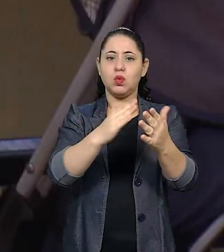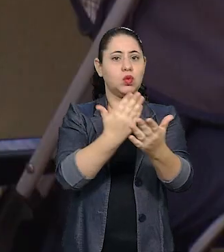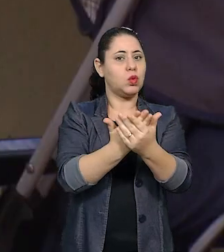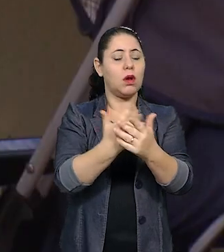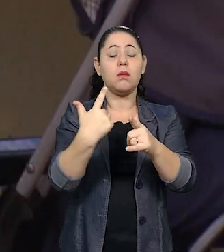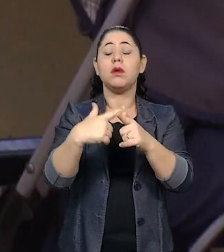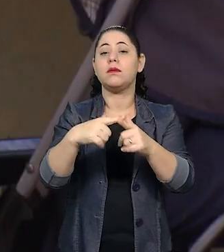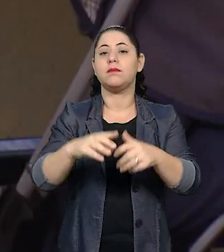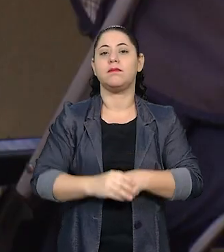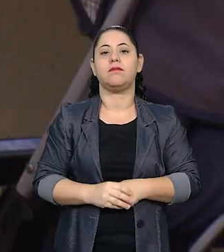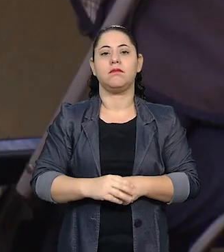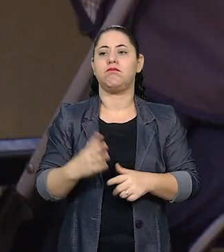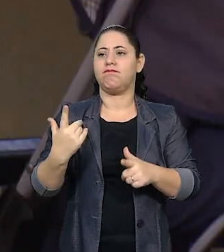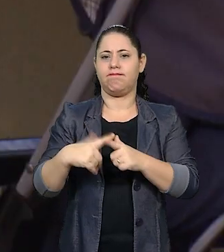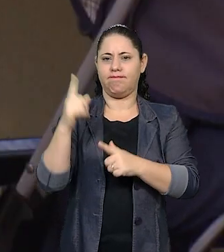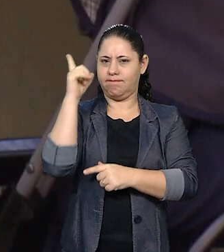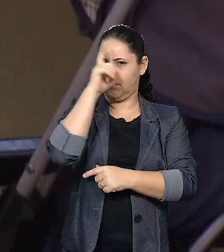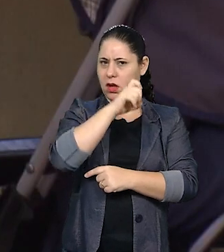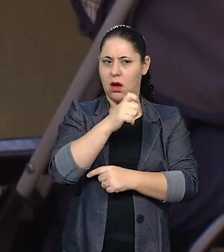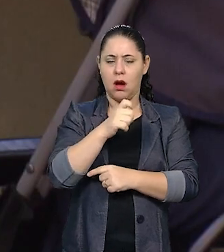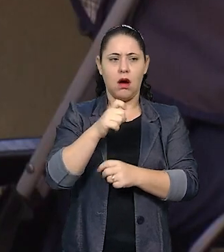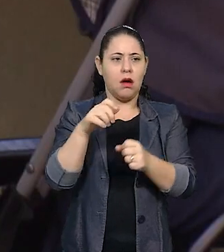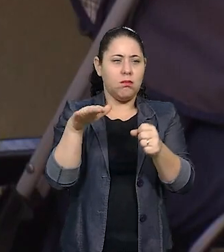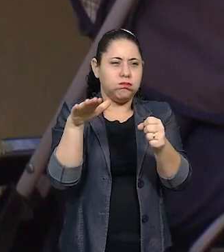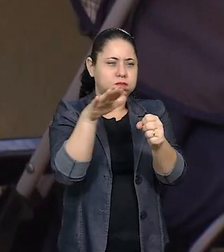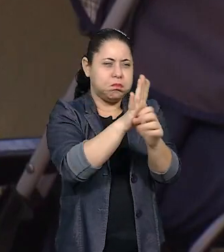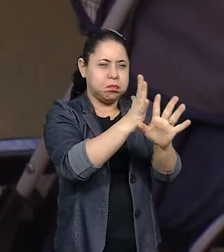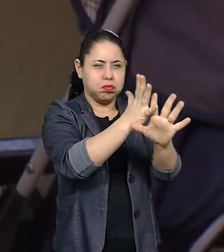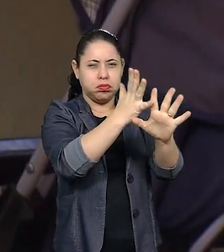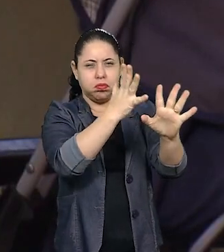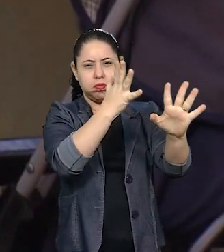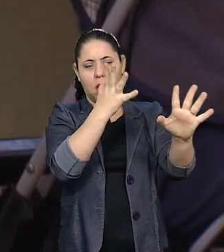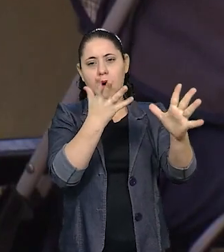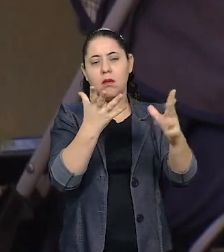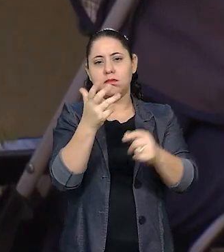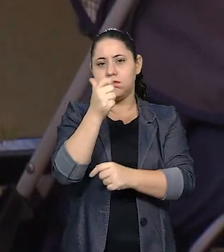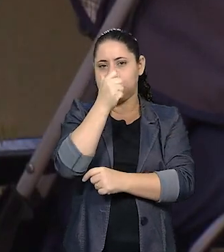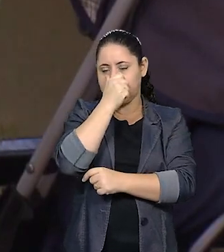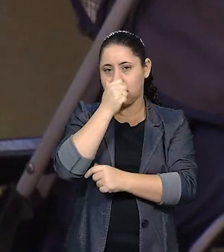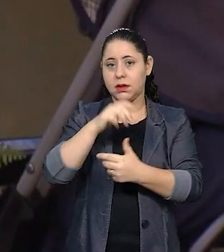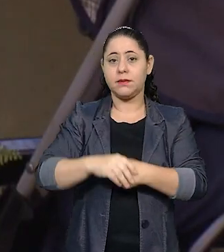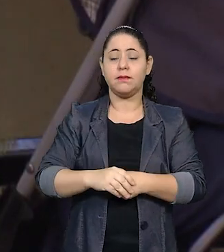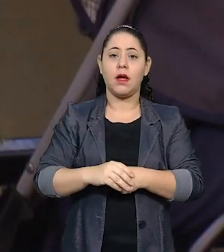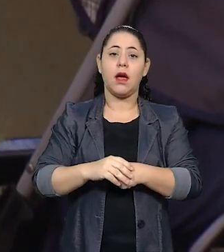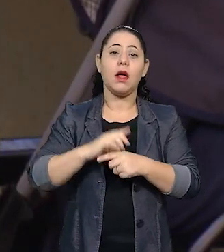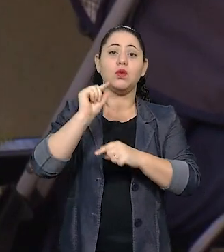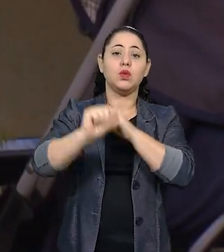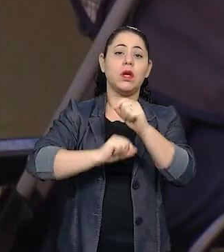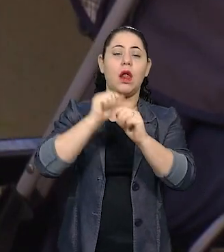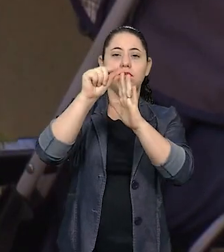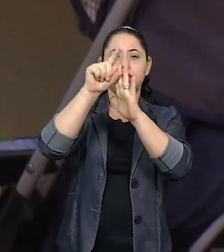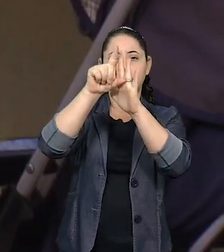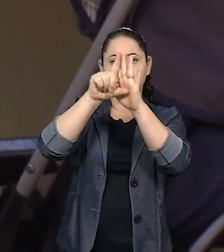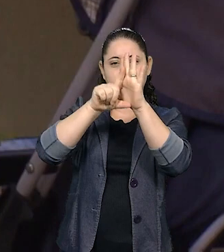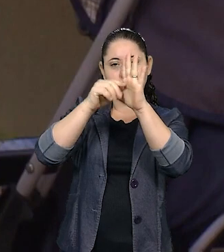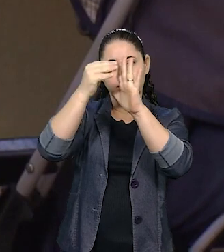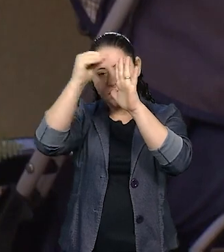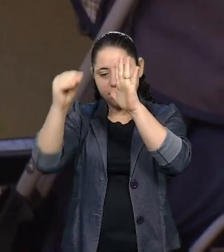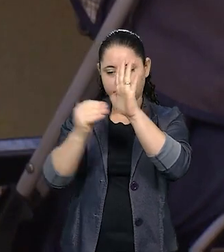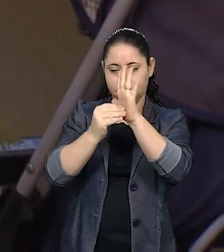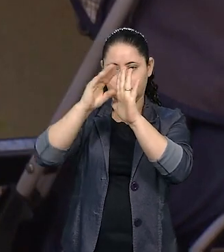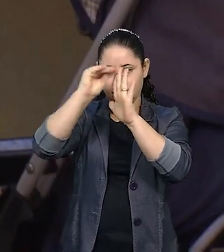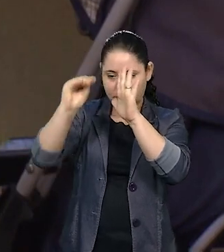ela. Agora, a pergunta que não quer calar: por que a Isabelle não está na creche? Por conta que está muito